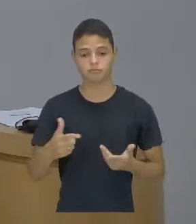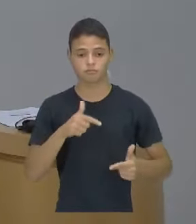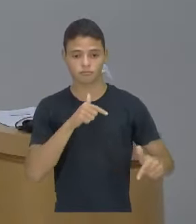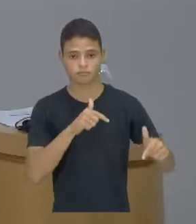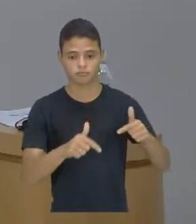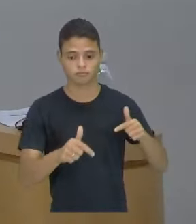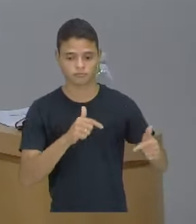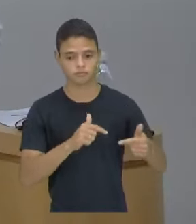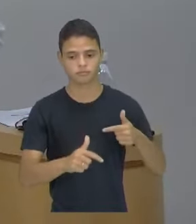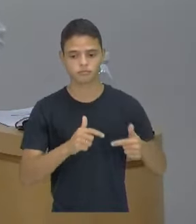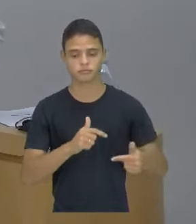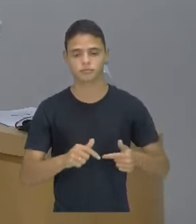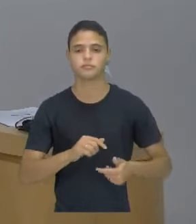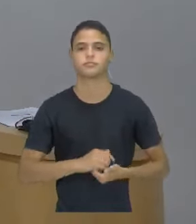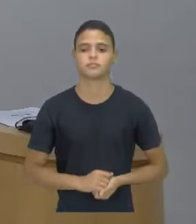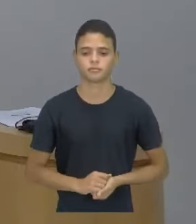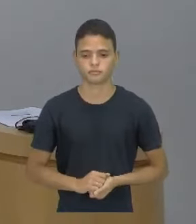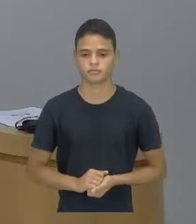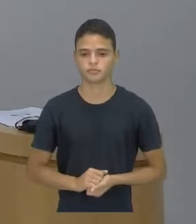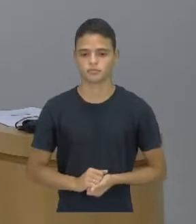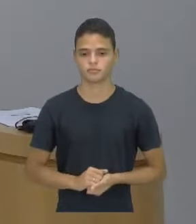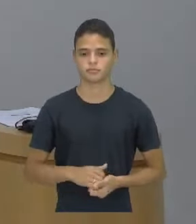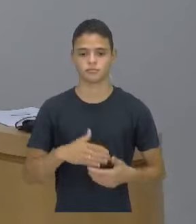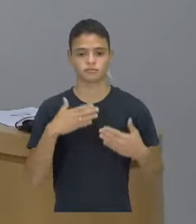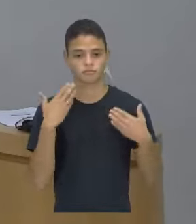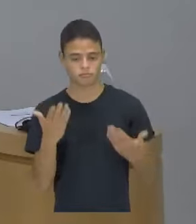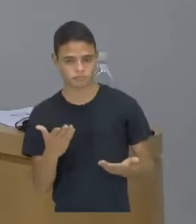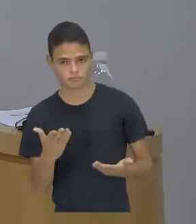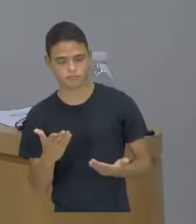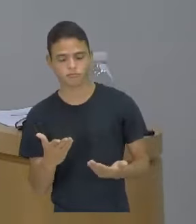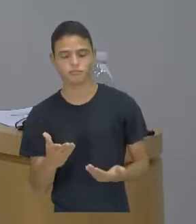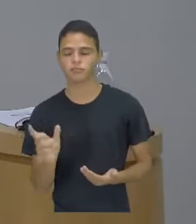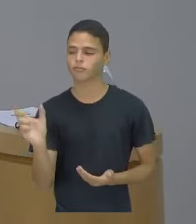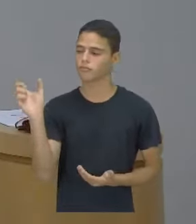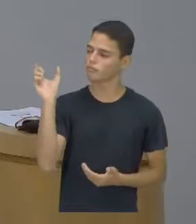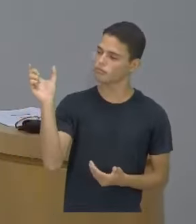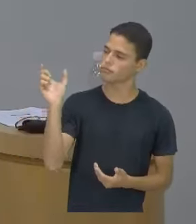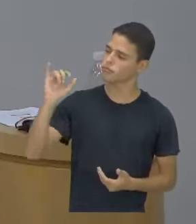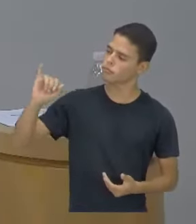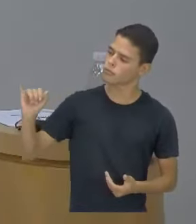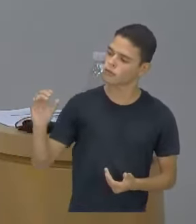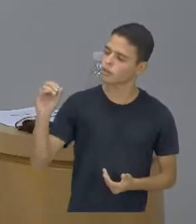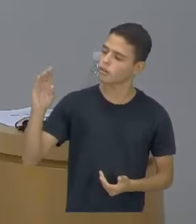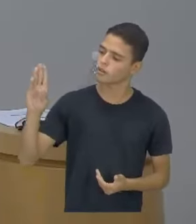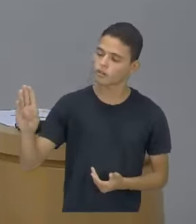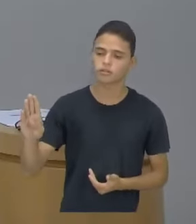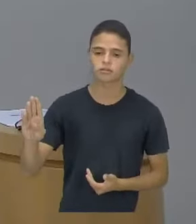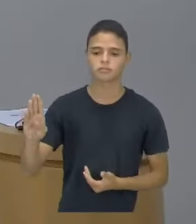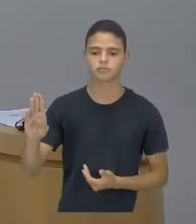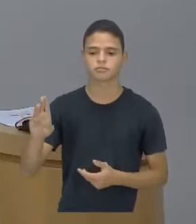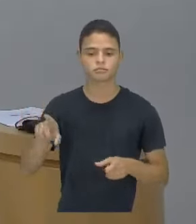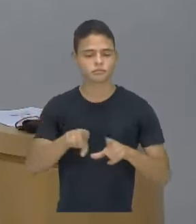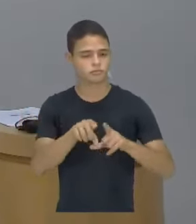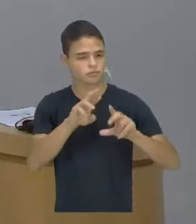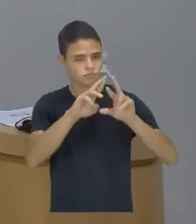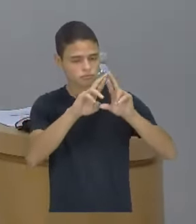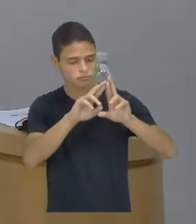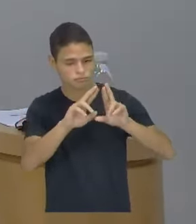ocupação? A gente vai falar hoje sobre jobs e vocabulário, bastante vocabulário sobre isso. A gente vai trabalhar